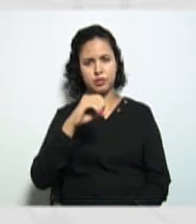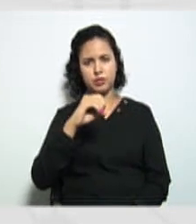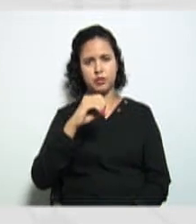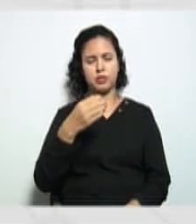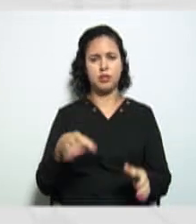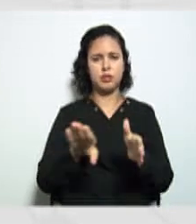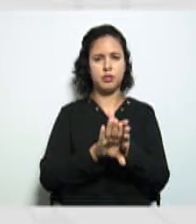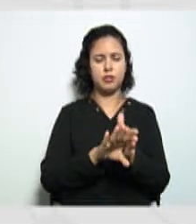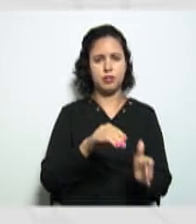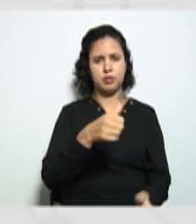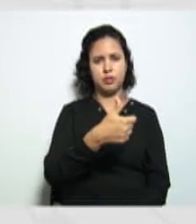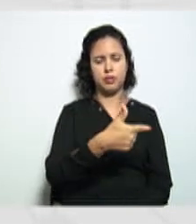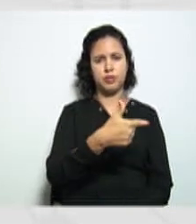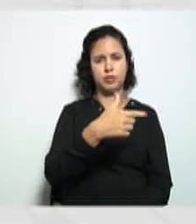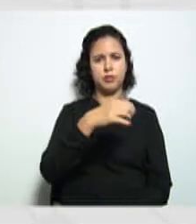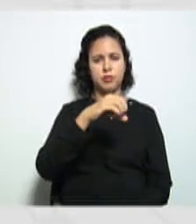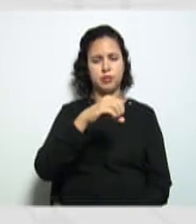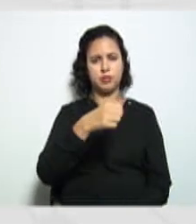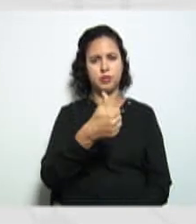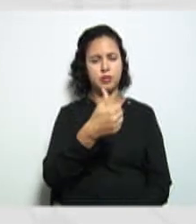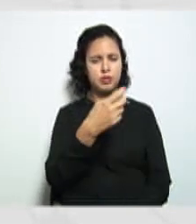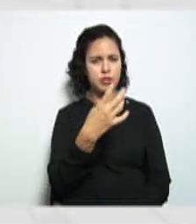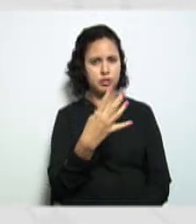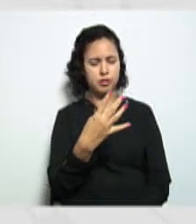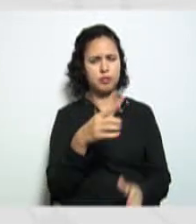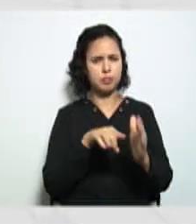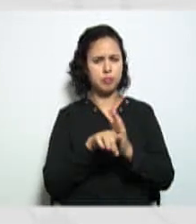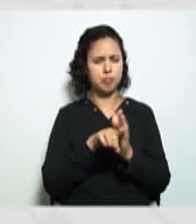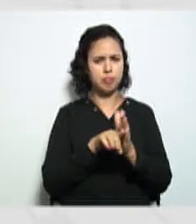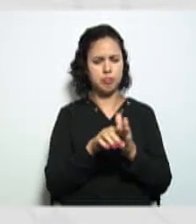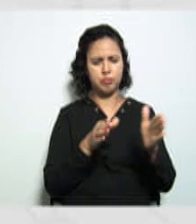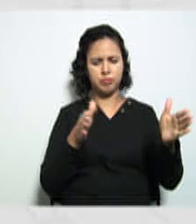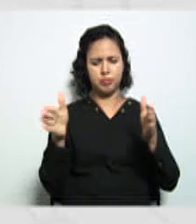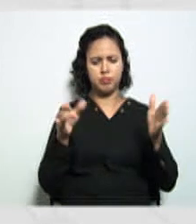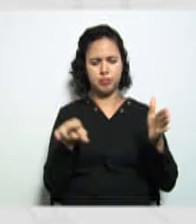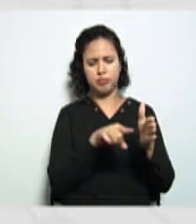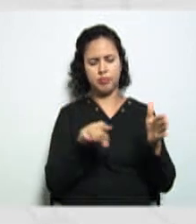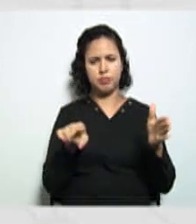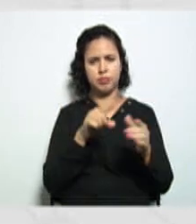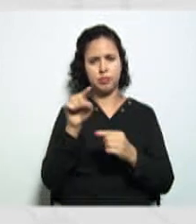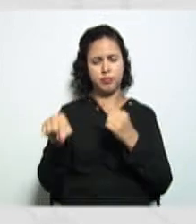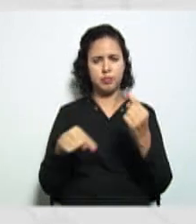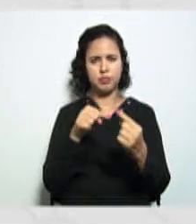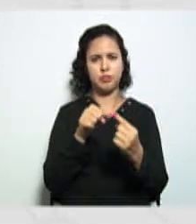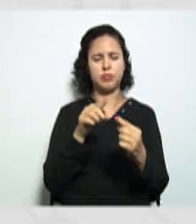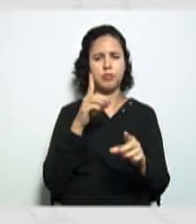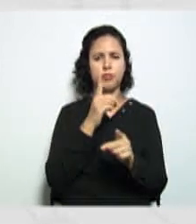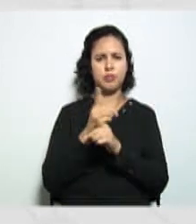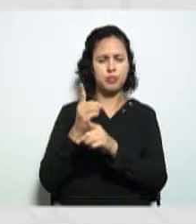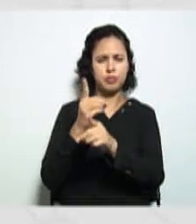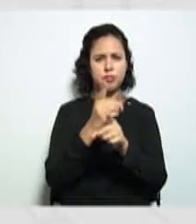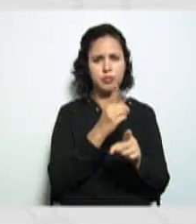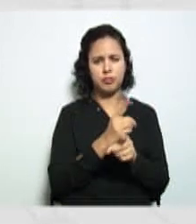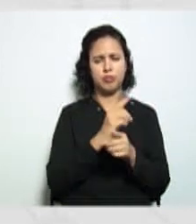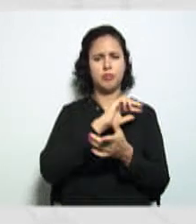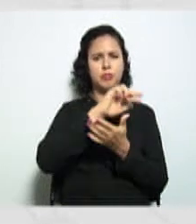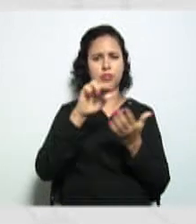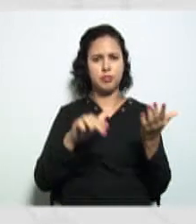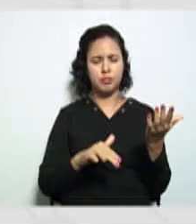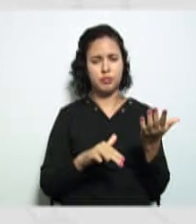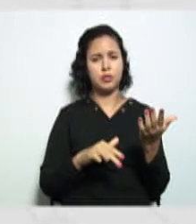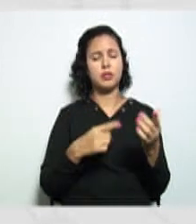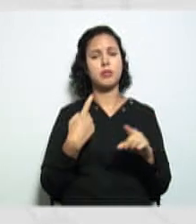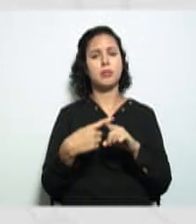pesquisas. As pesquisas desse período têm o objetivo de identificar várias coisas, porque várias